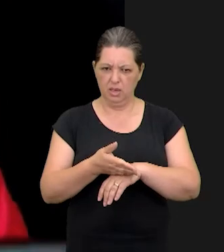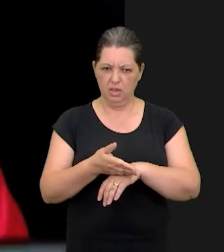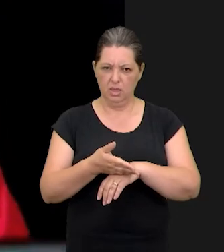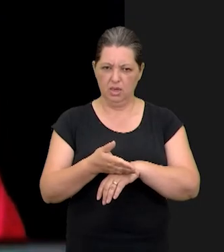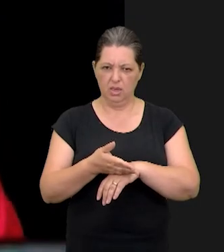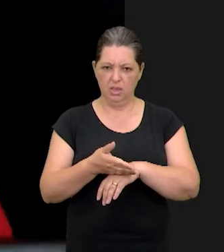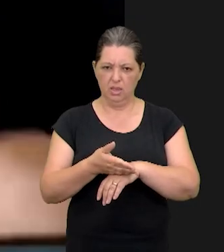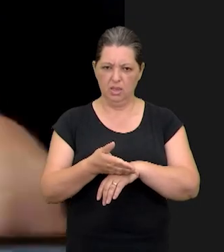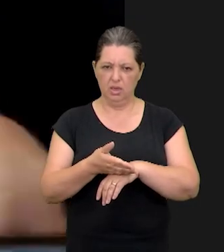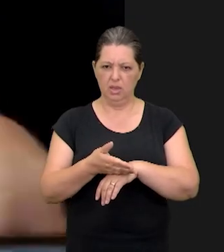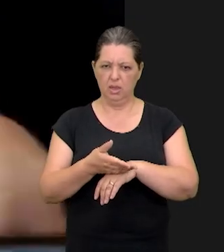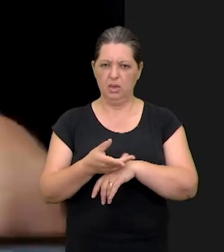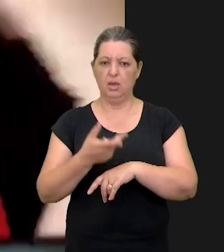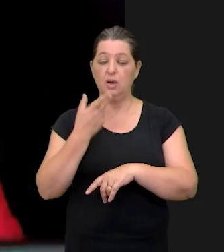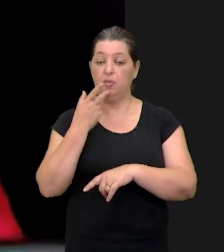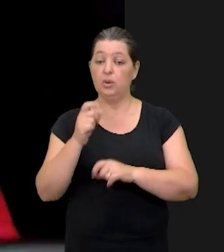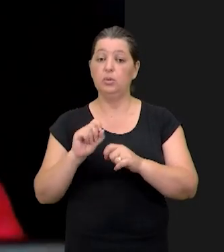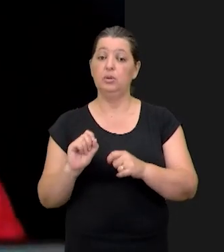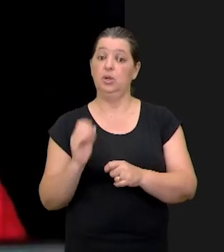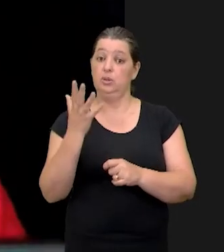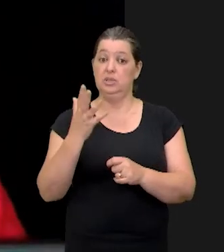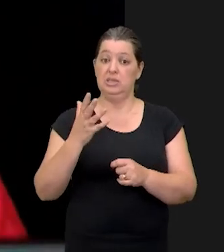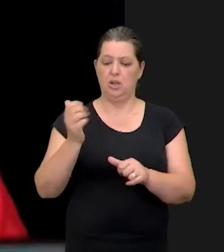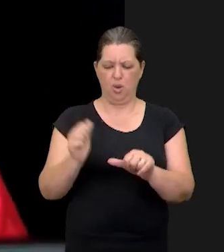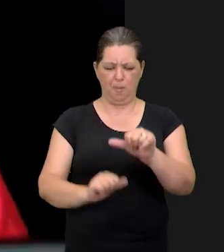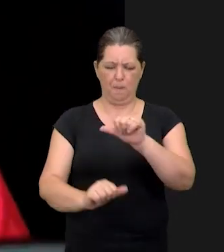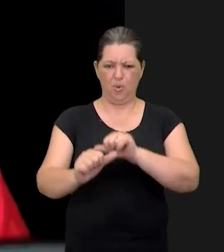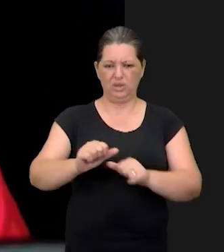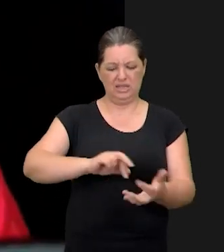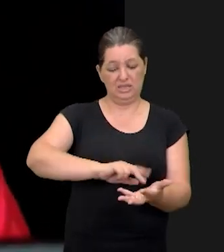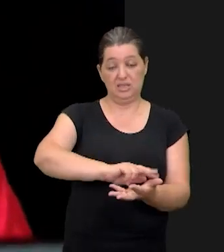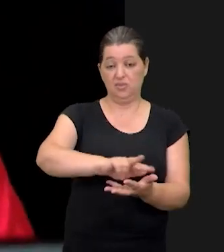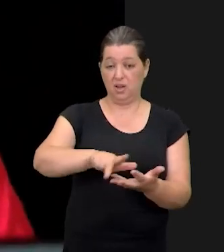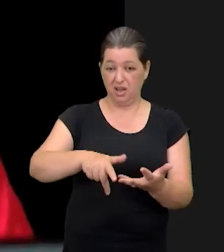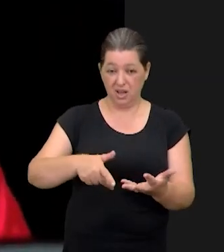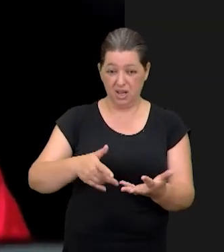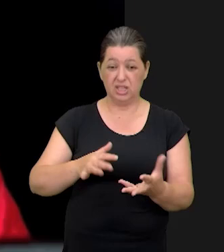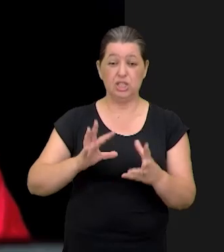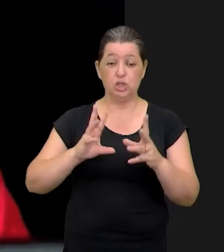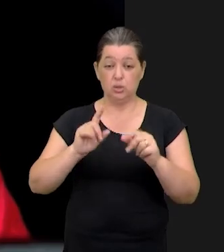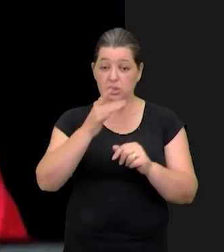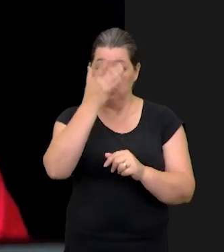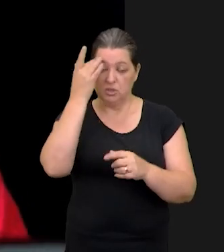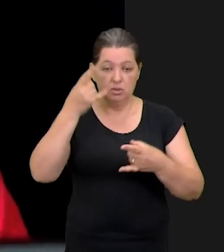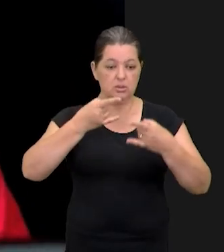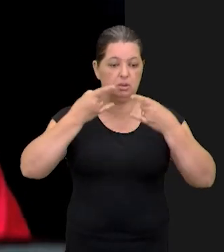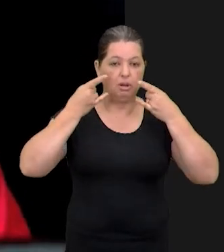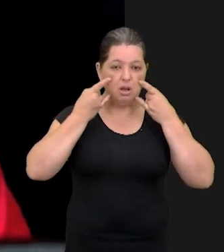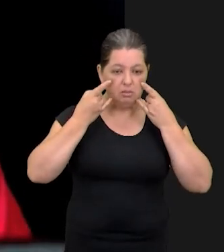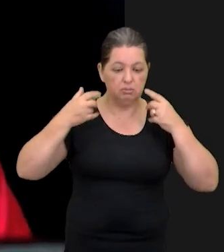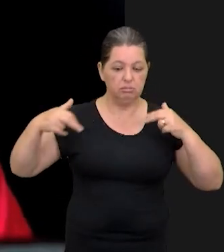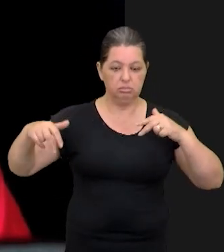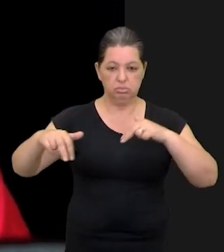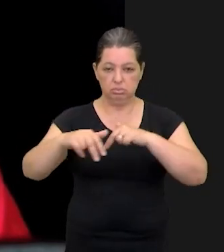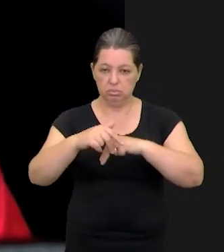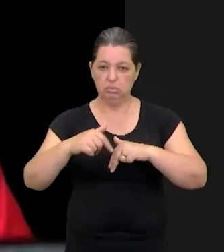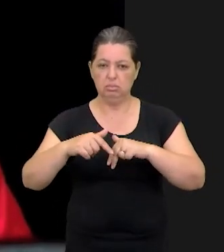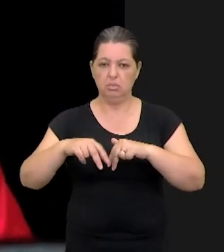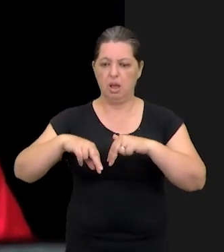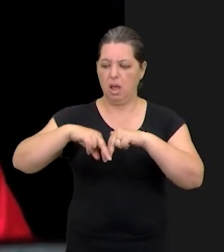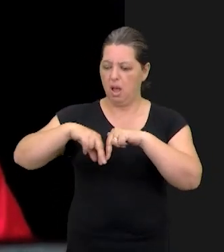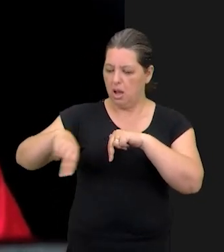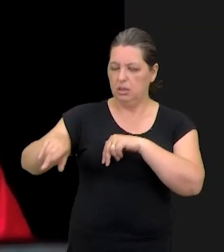Ela trouxe que ocorreram várias mudanças. Todo mundo andando de máscaras, usando álcool,